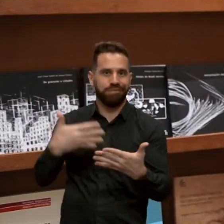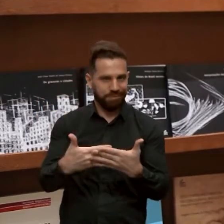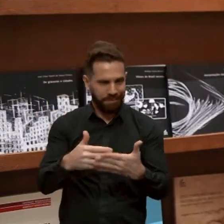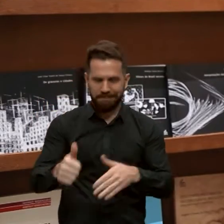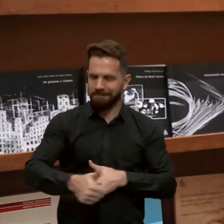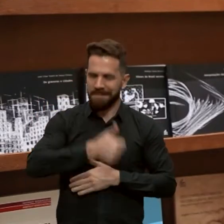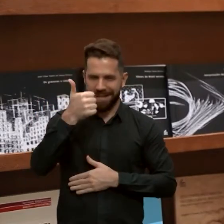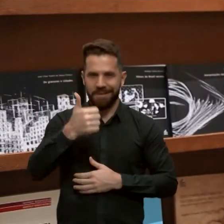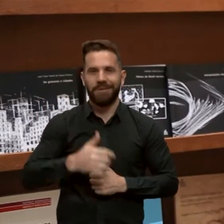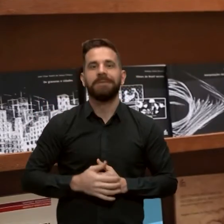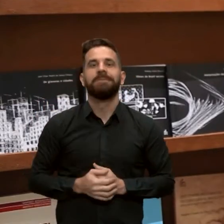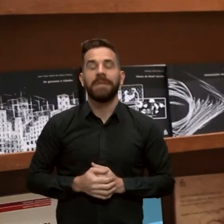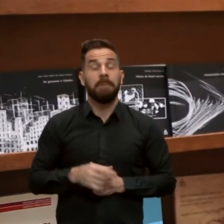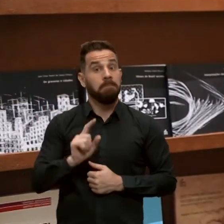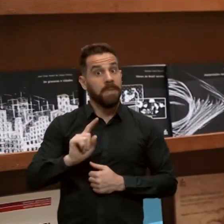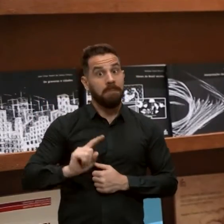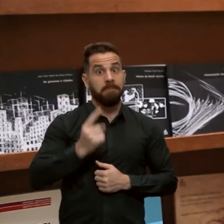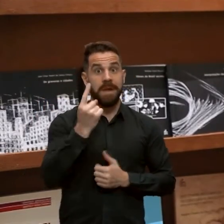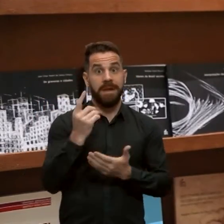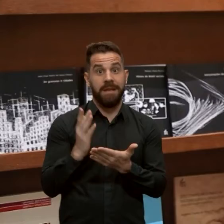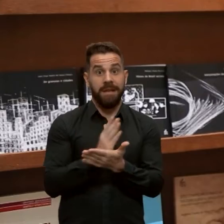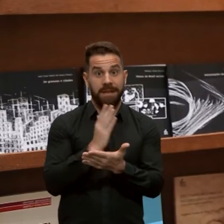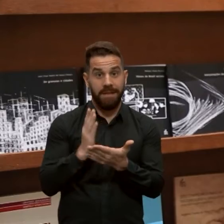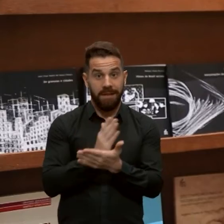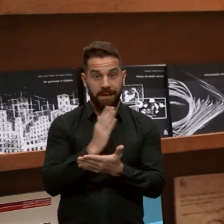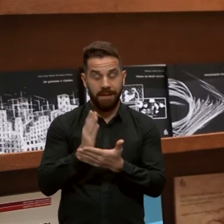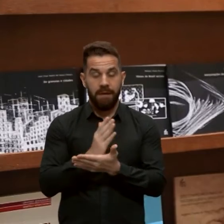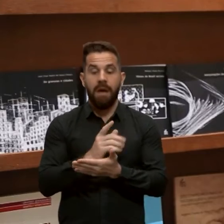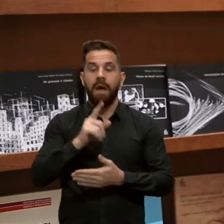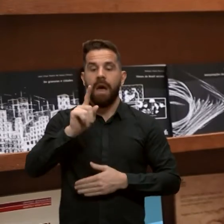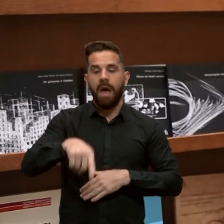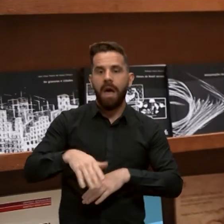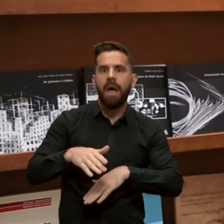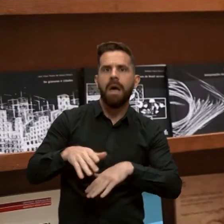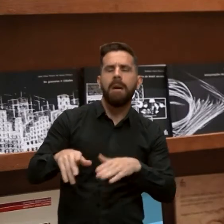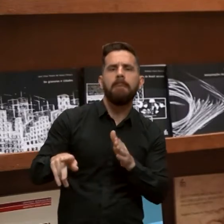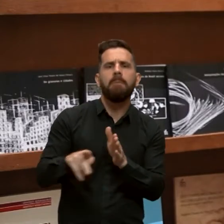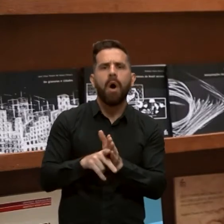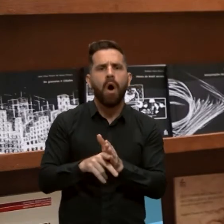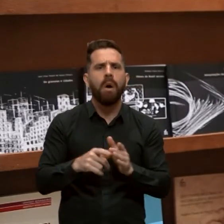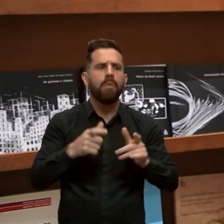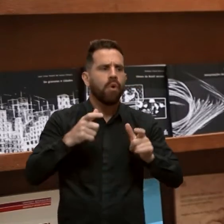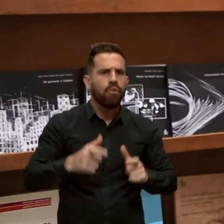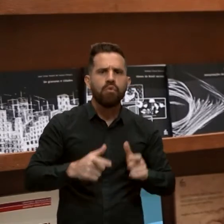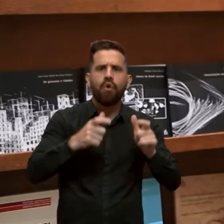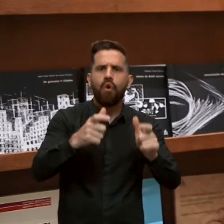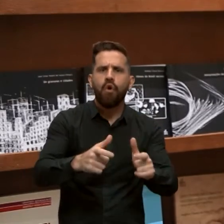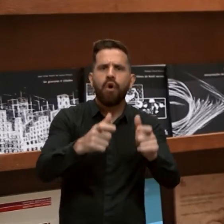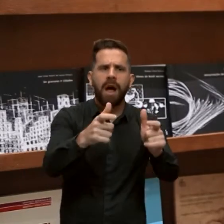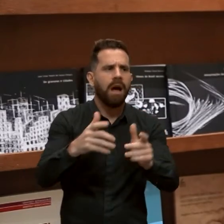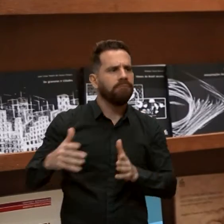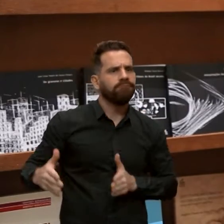primeira das 3 indicações de hoje é um itinerário de viajantes, Caminhos de